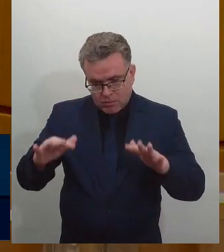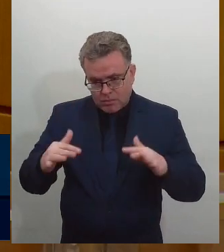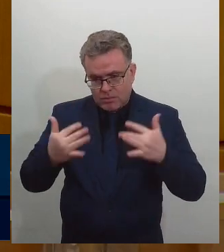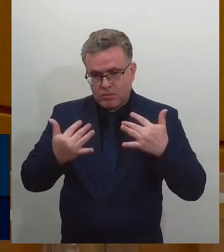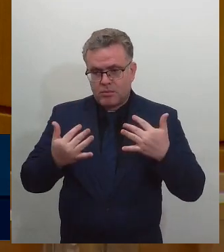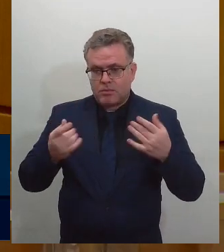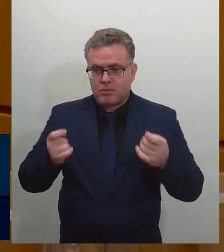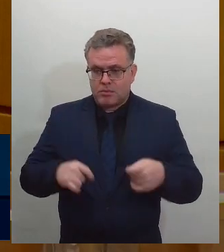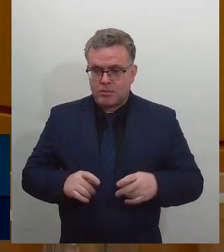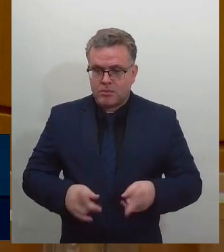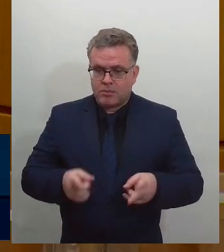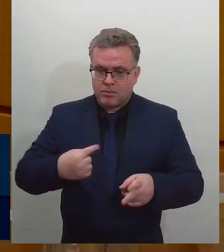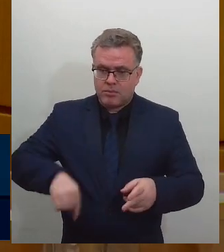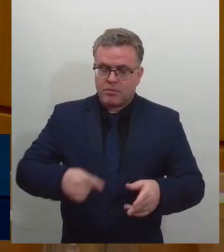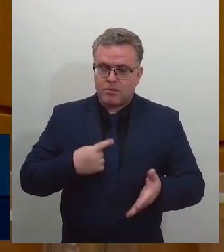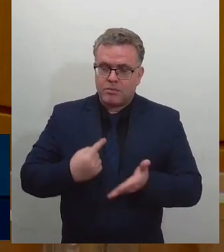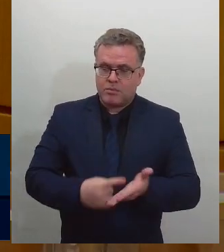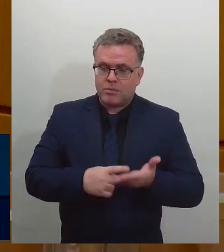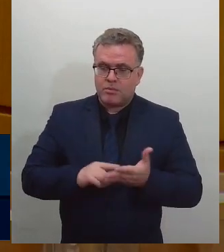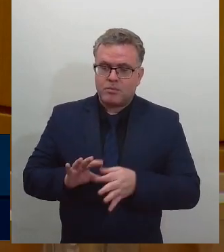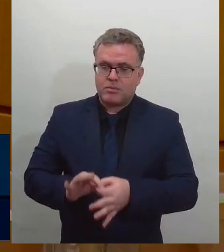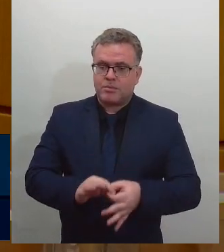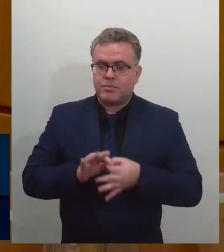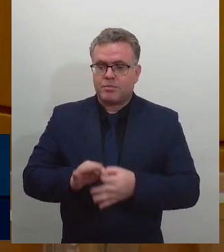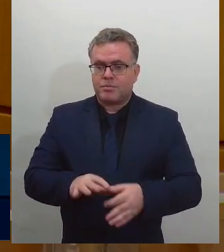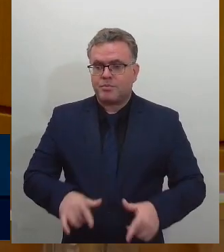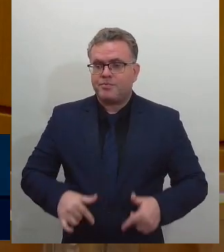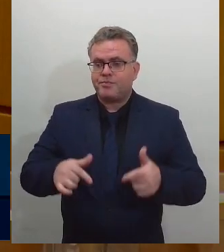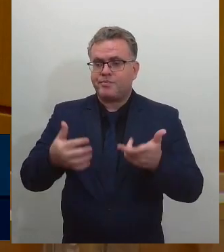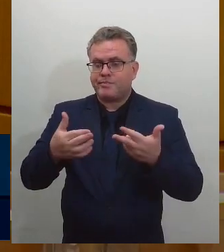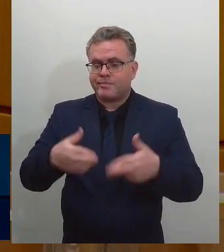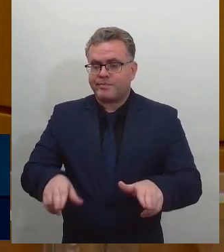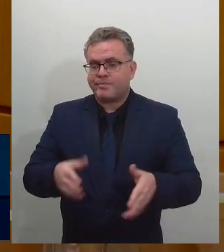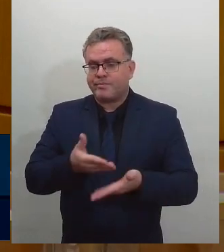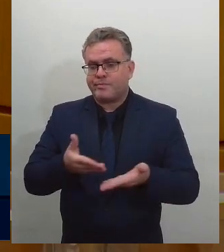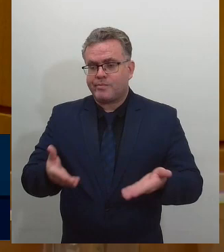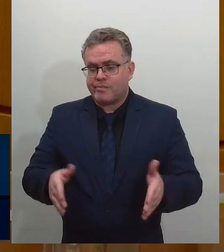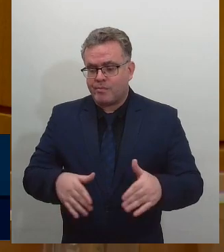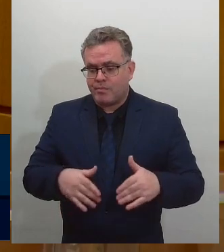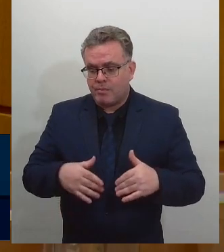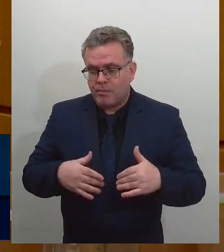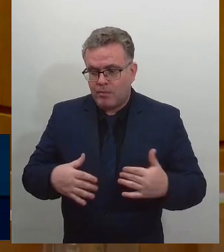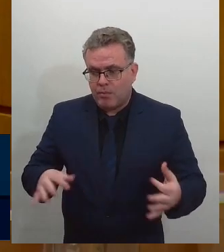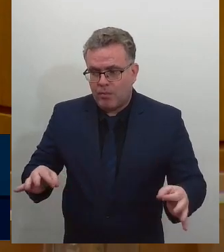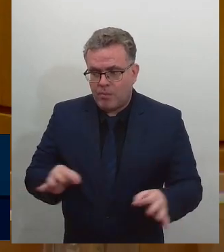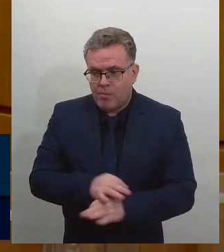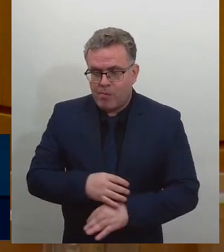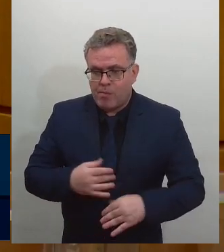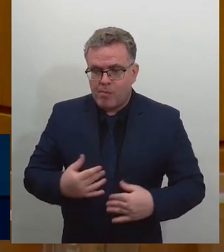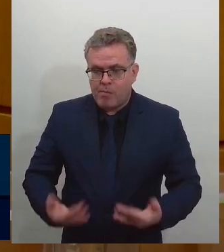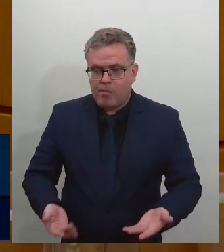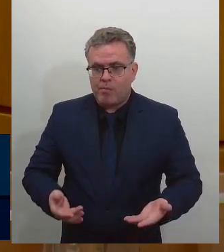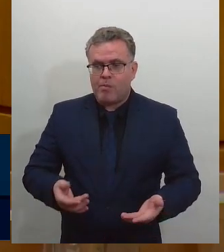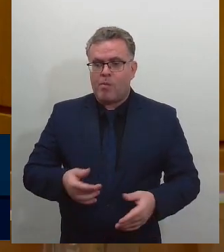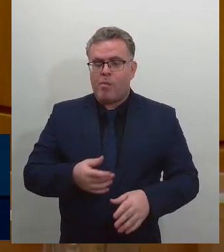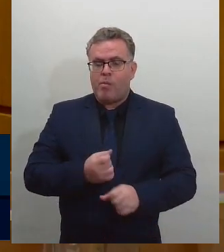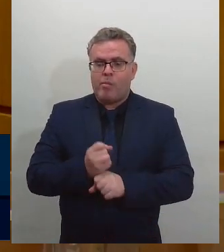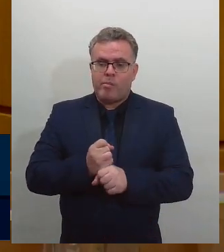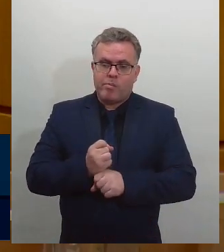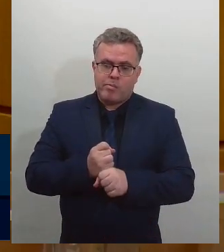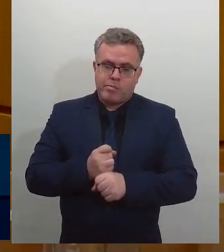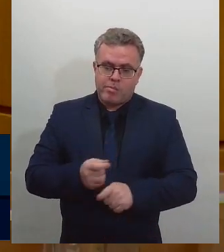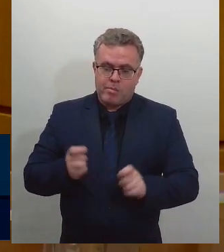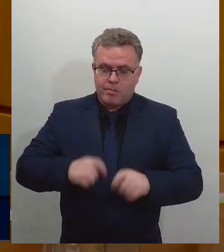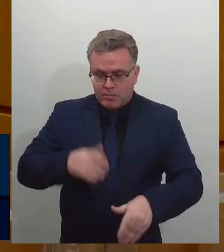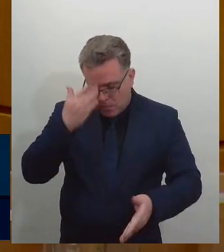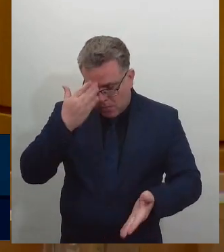possamos juntos resolvermos esse problema que vem há dezenas de anos, e eu tenho certeza que nós vamos resolver. Eu concedo